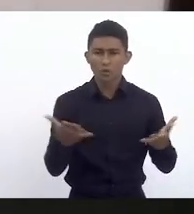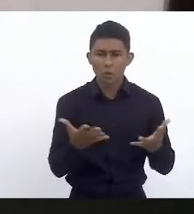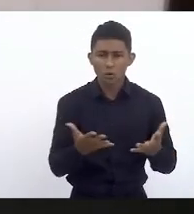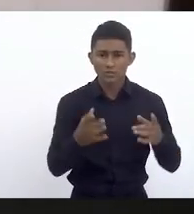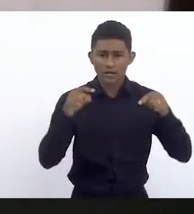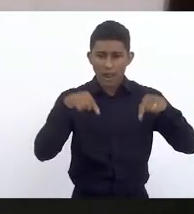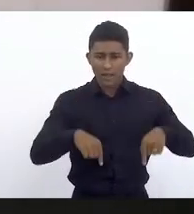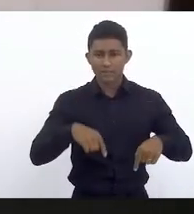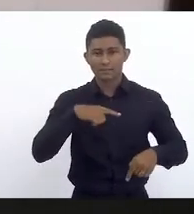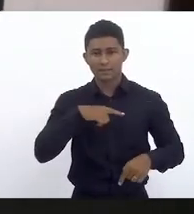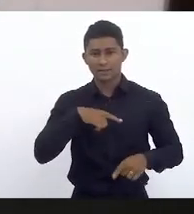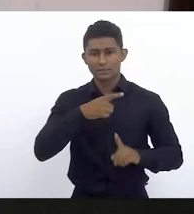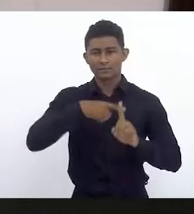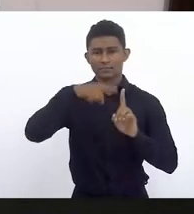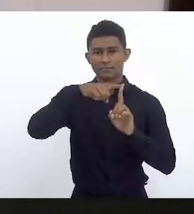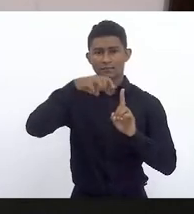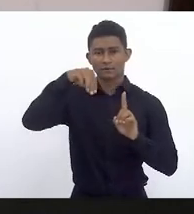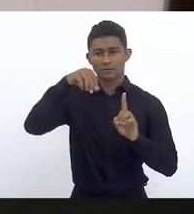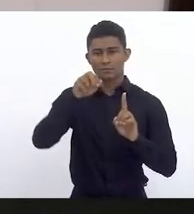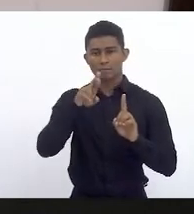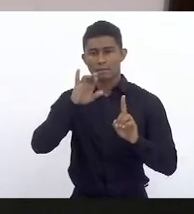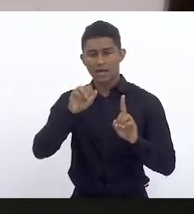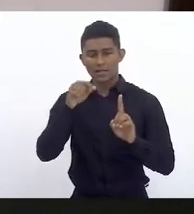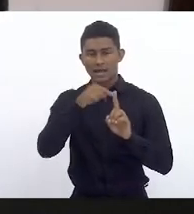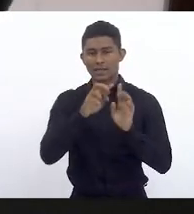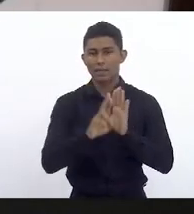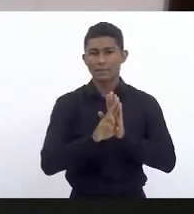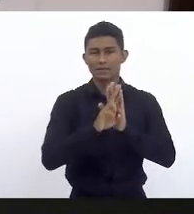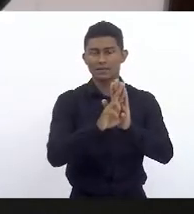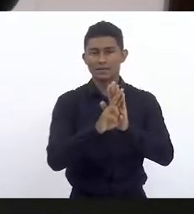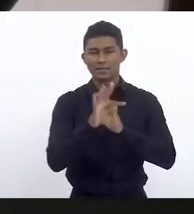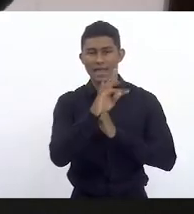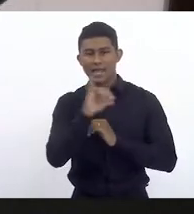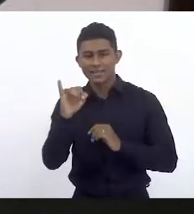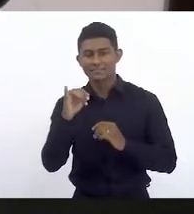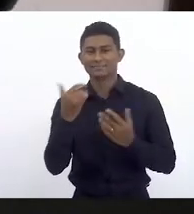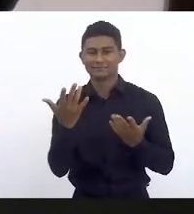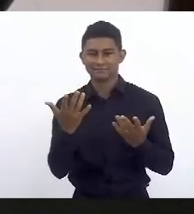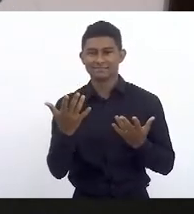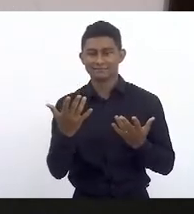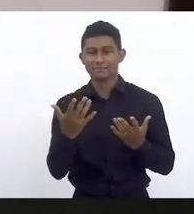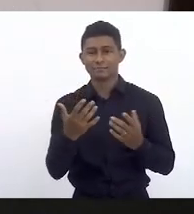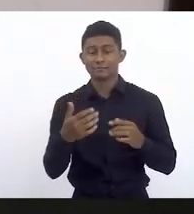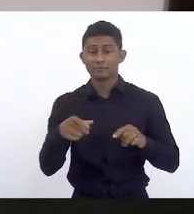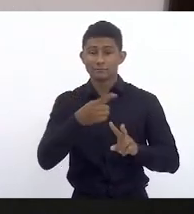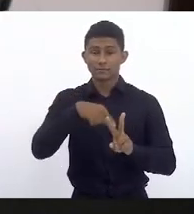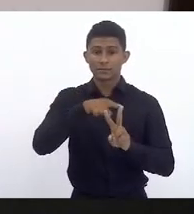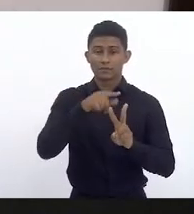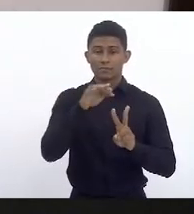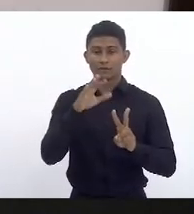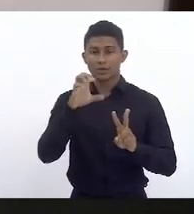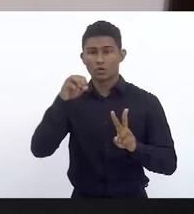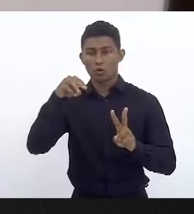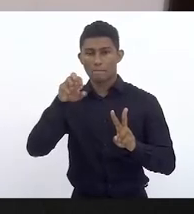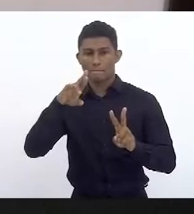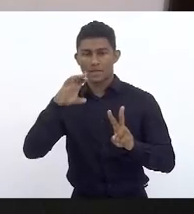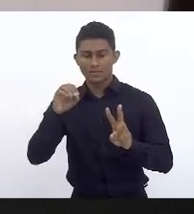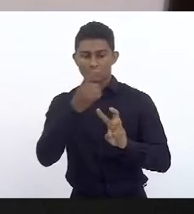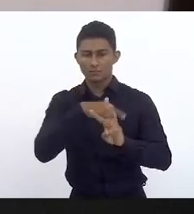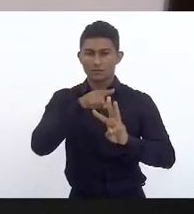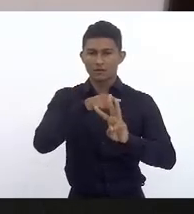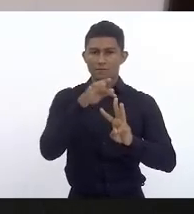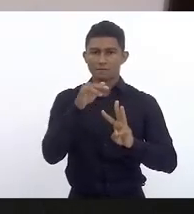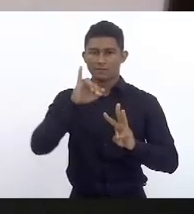da Maria Luísa, representando a tecnologia de informação, tinha você representando a FEComércio, tinha aqui a Firjan, só que no dia de hoje